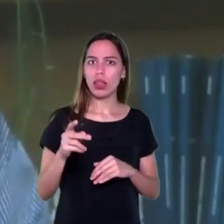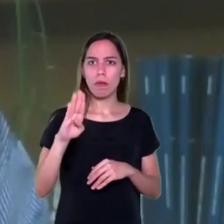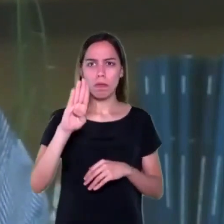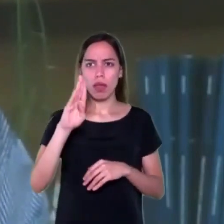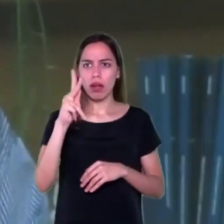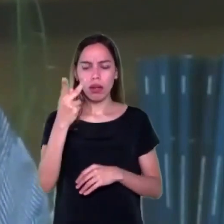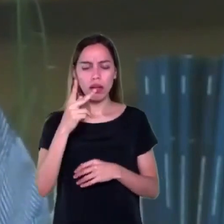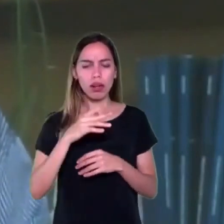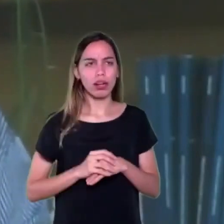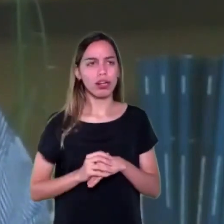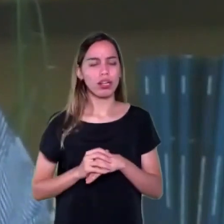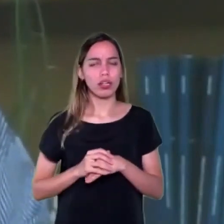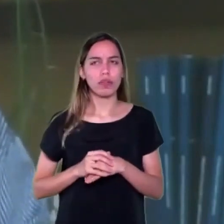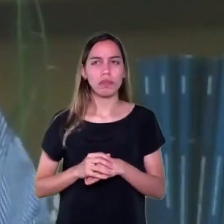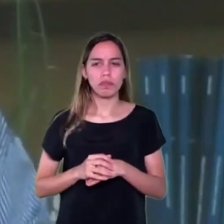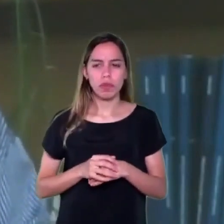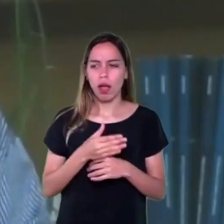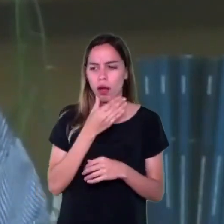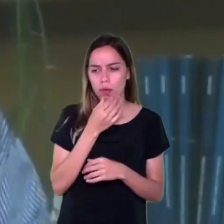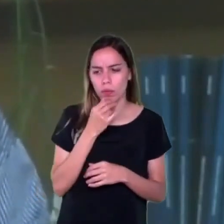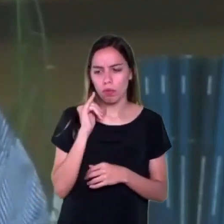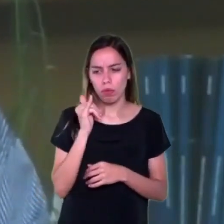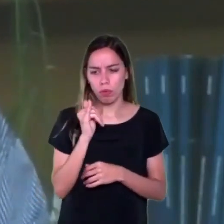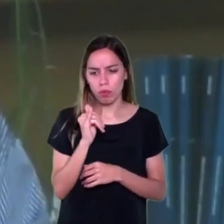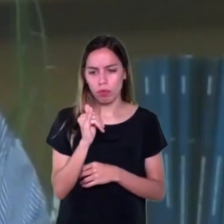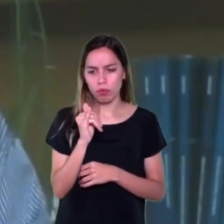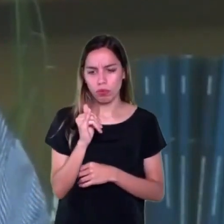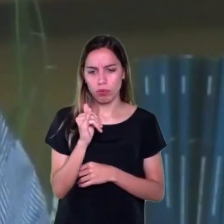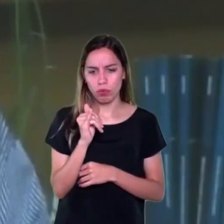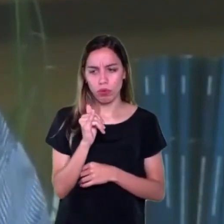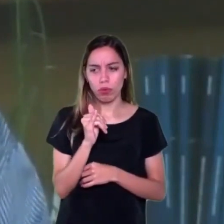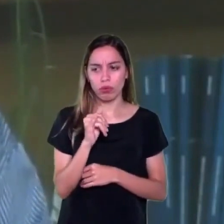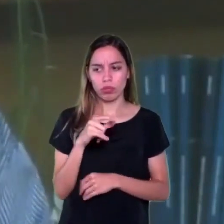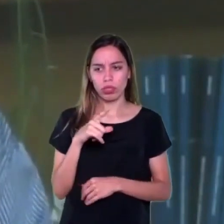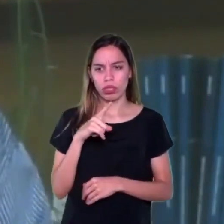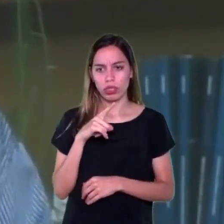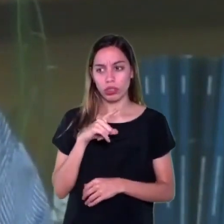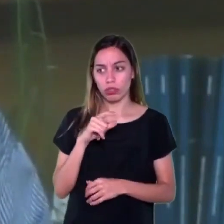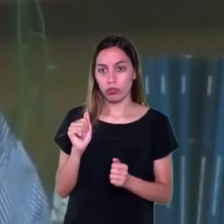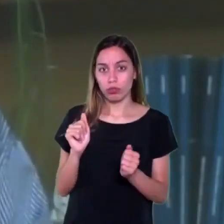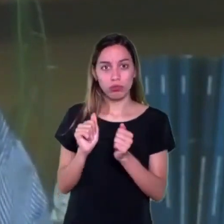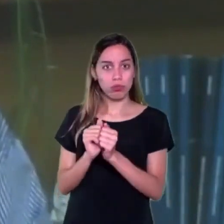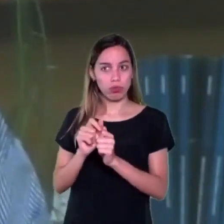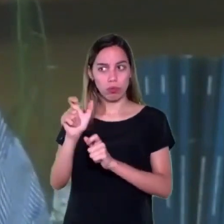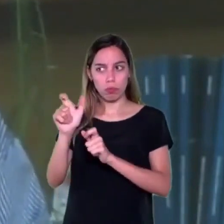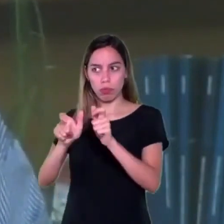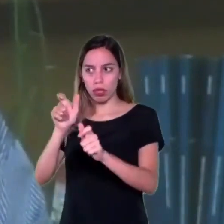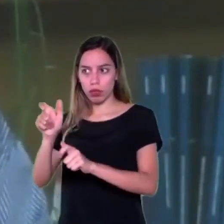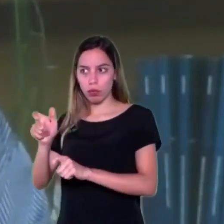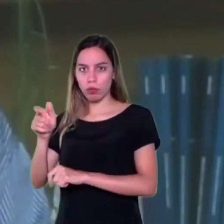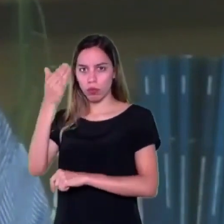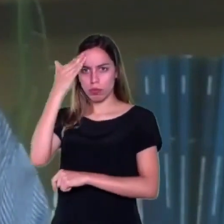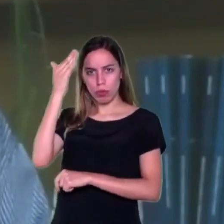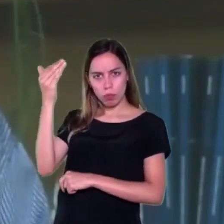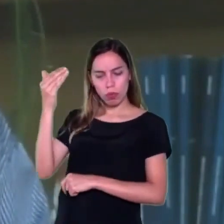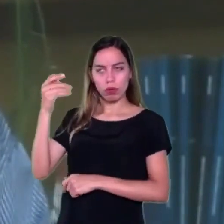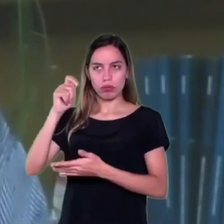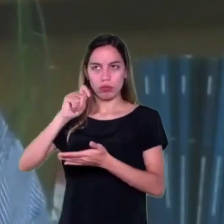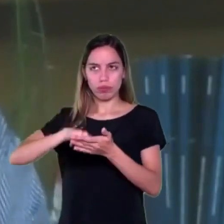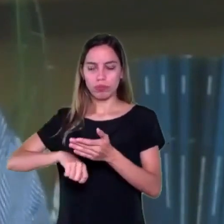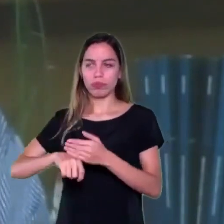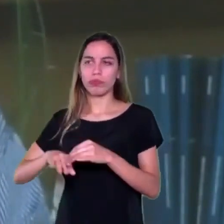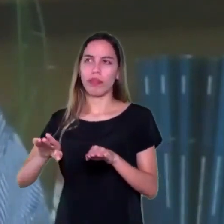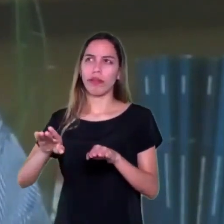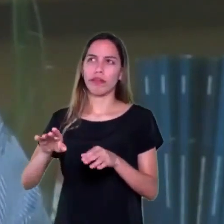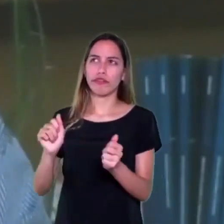ele pontuou a sua vida ao lado de grandes nomes da literatura, como Carlos Drummond de